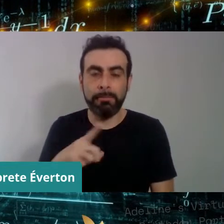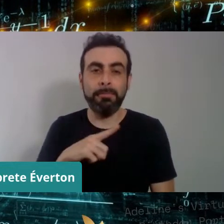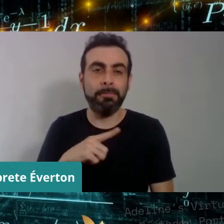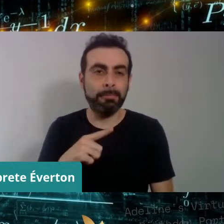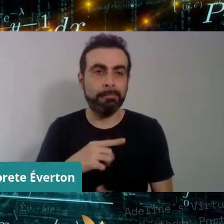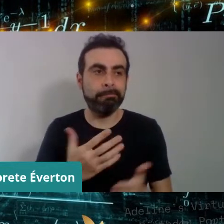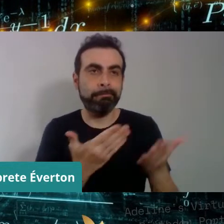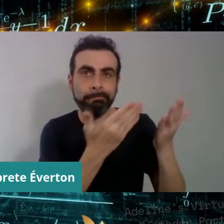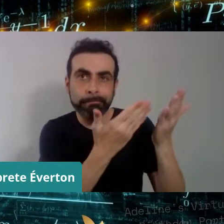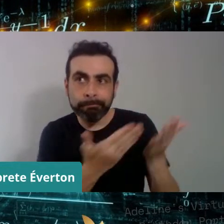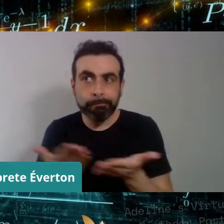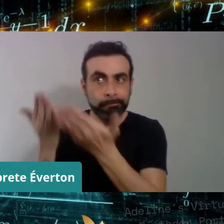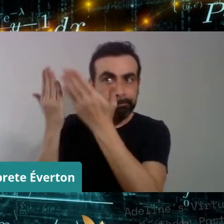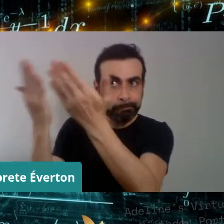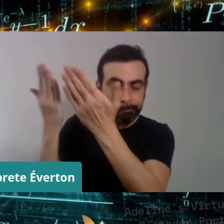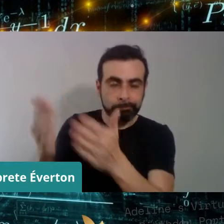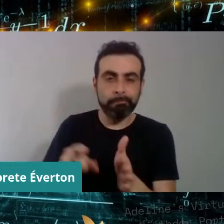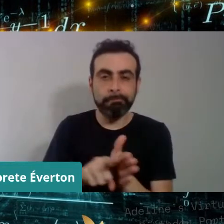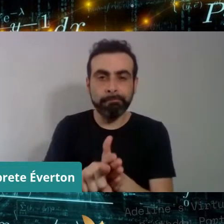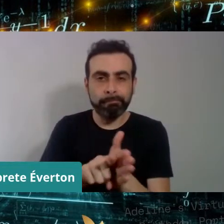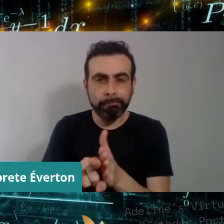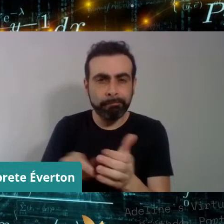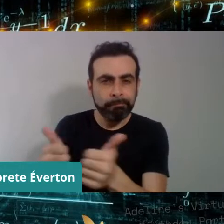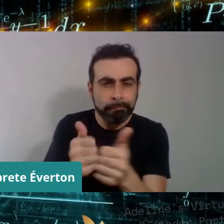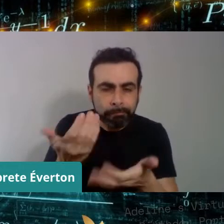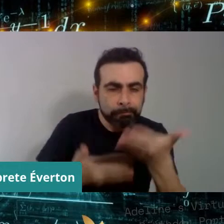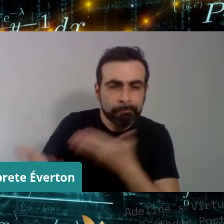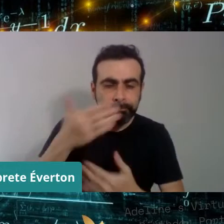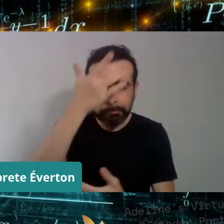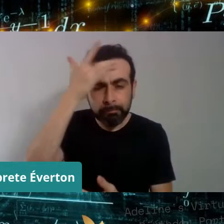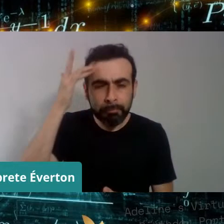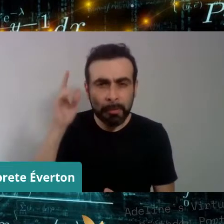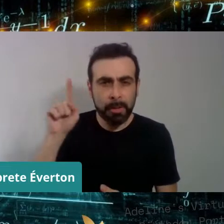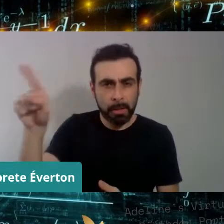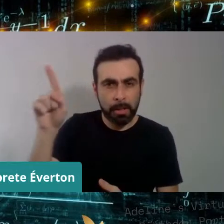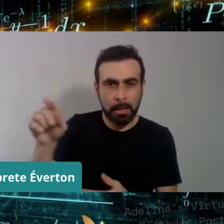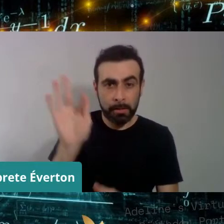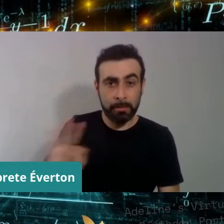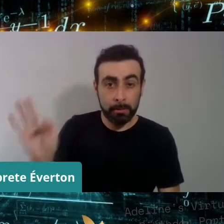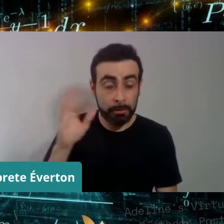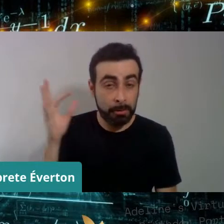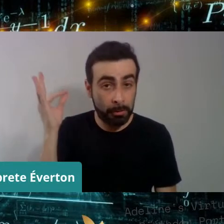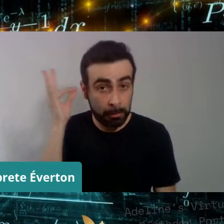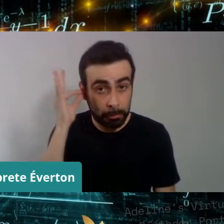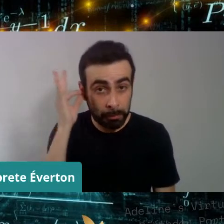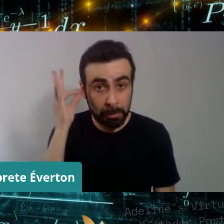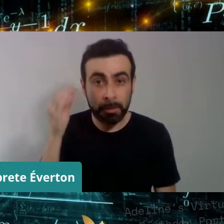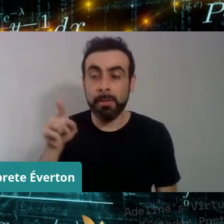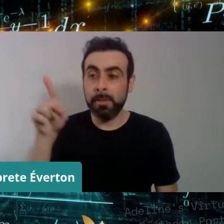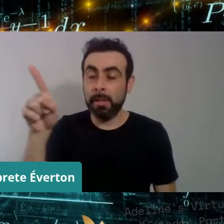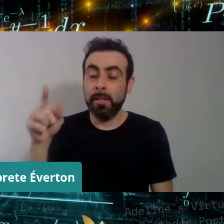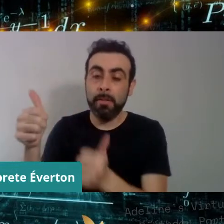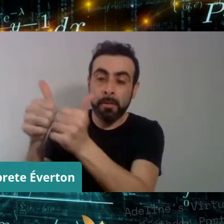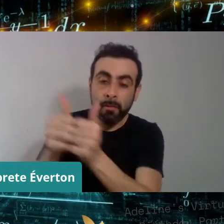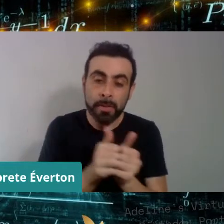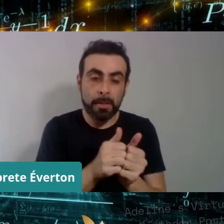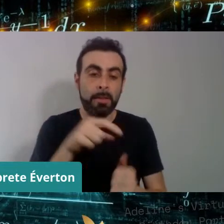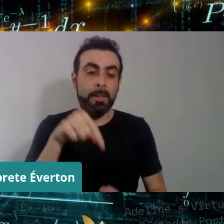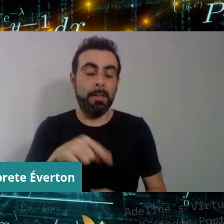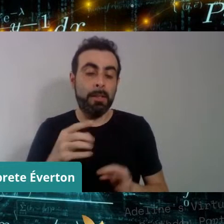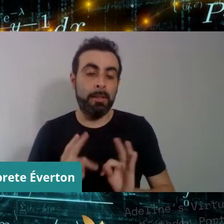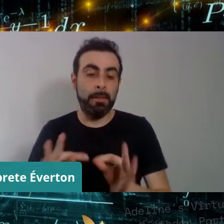da UEPG, que felizmente fizeram uma parceria com o pessoal da TI e também